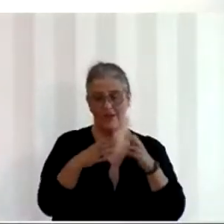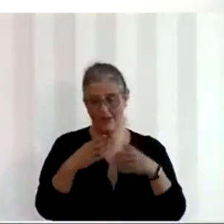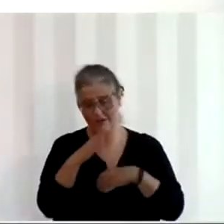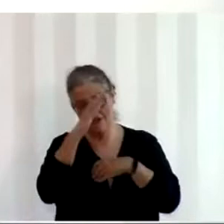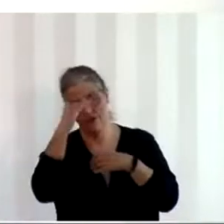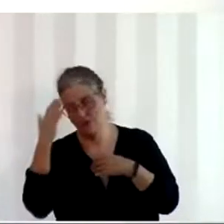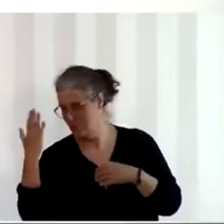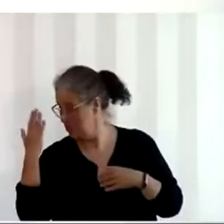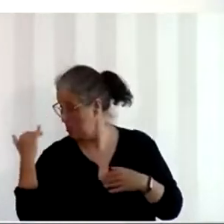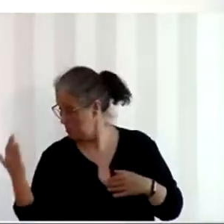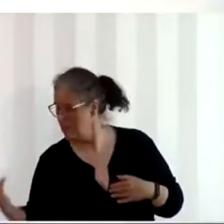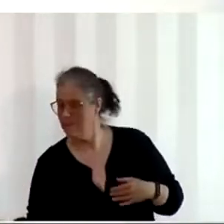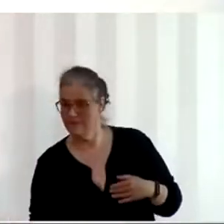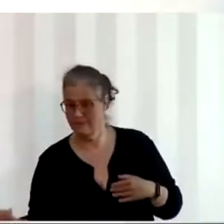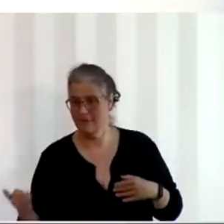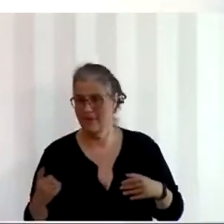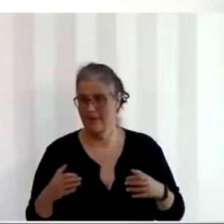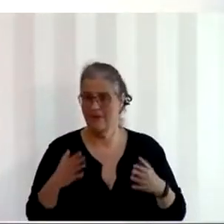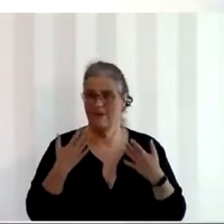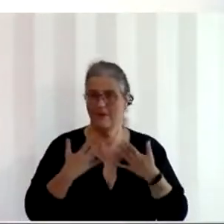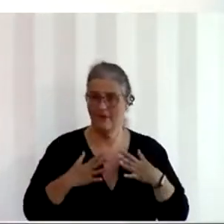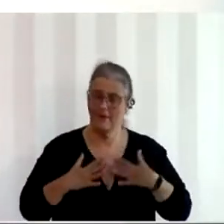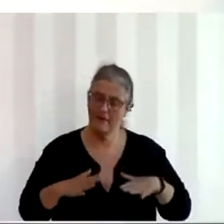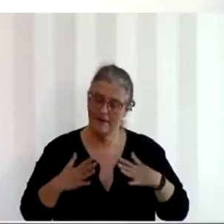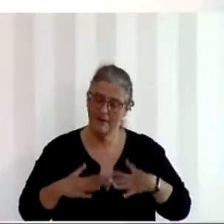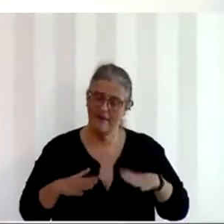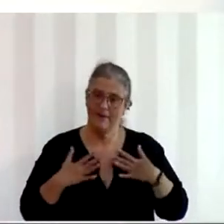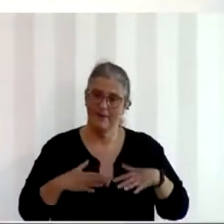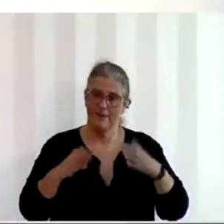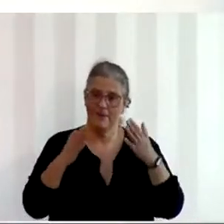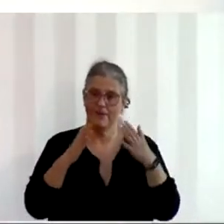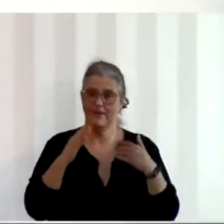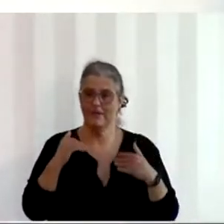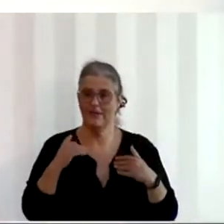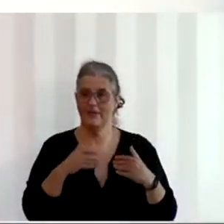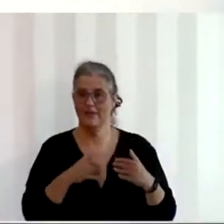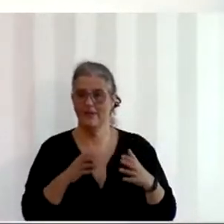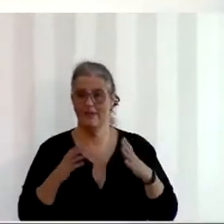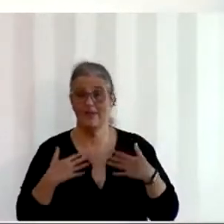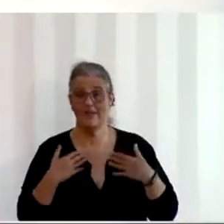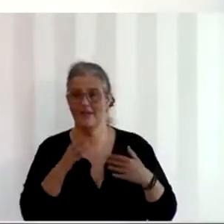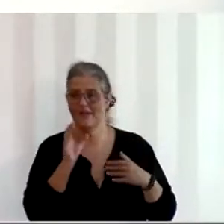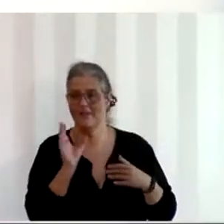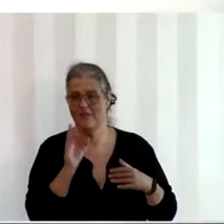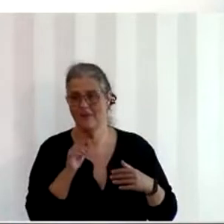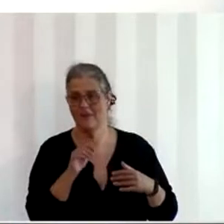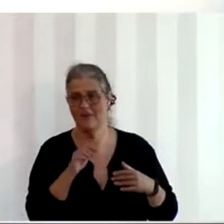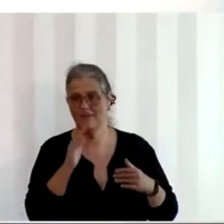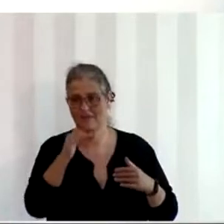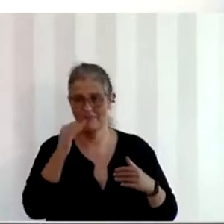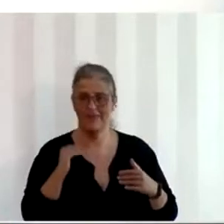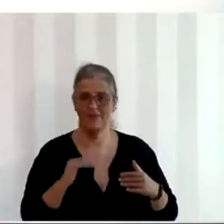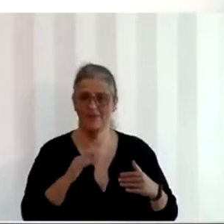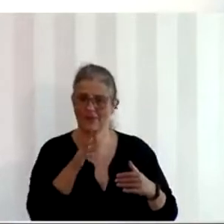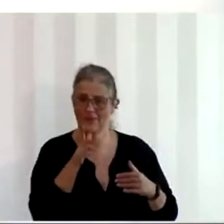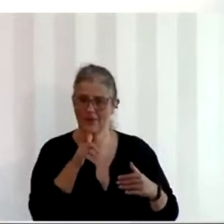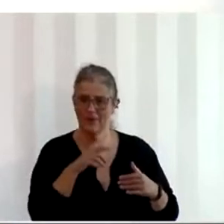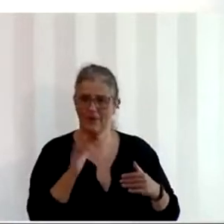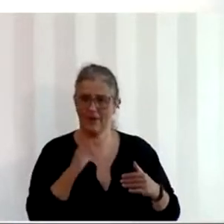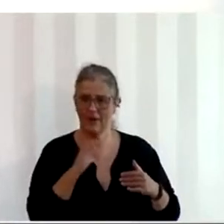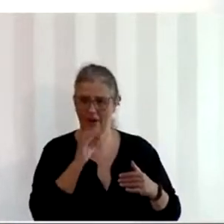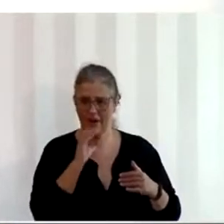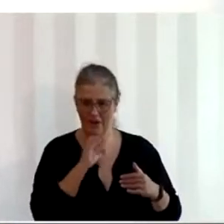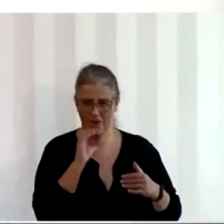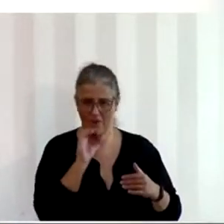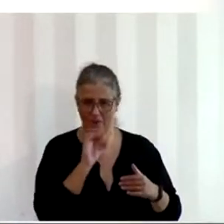momentos, inclusive para separar o arraial do Israel dos egípcios que estavam vindo contra eles às margens do Mar Vermelho.